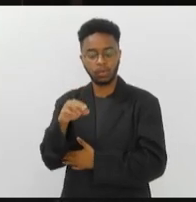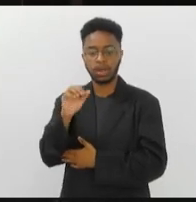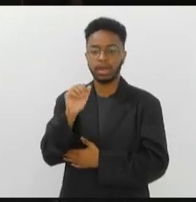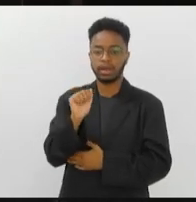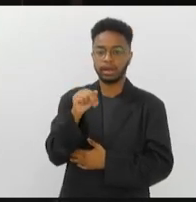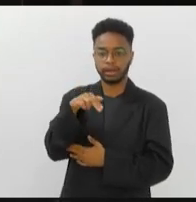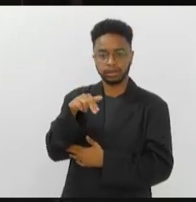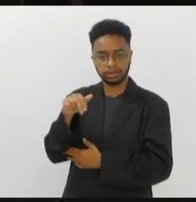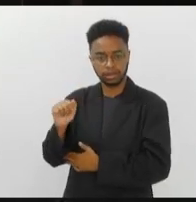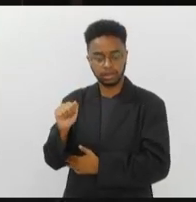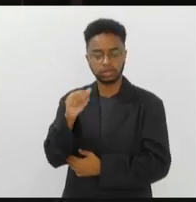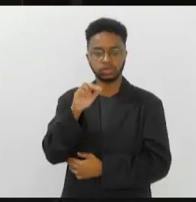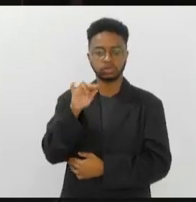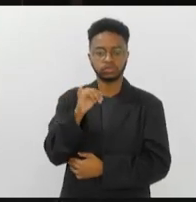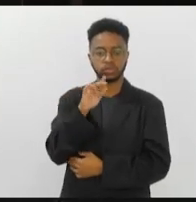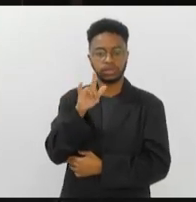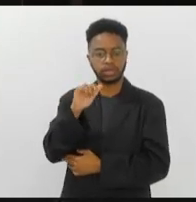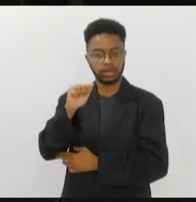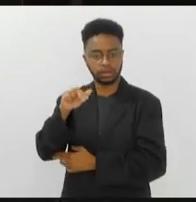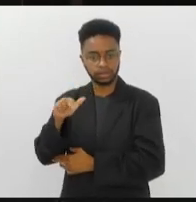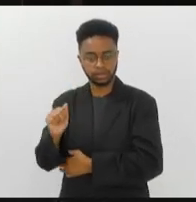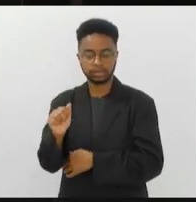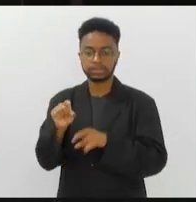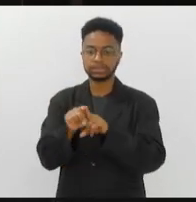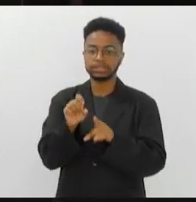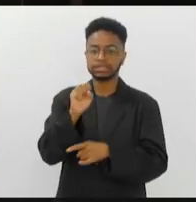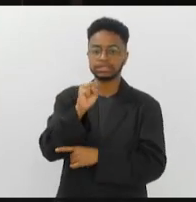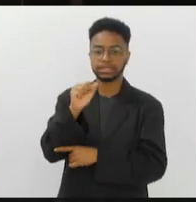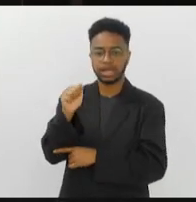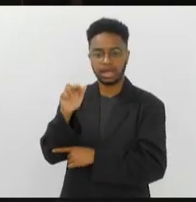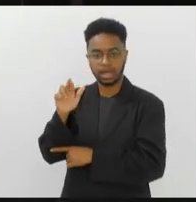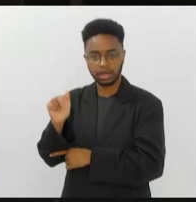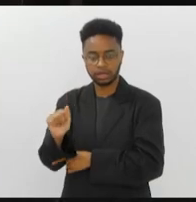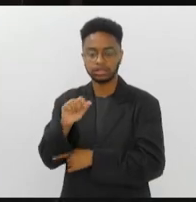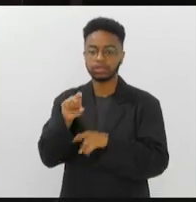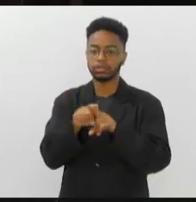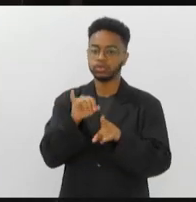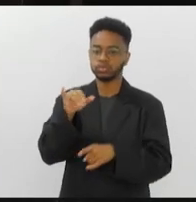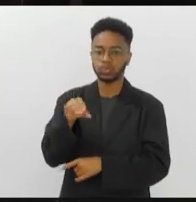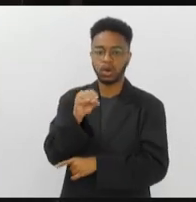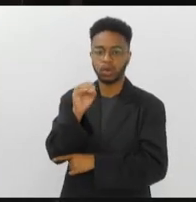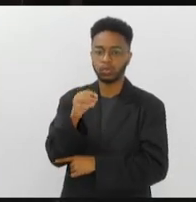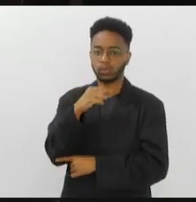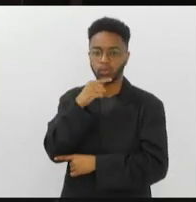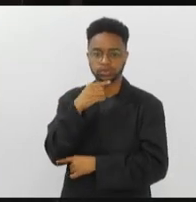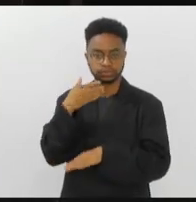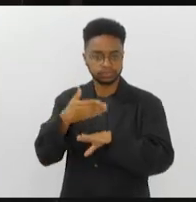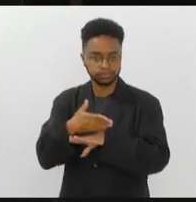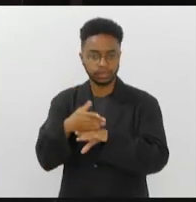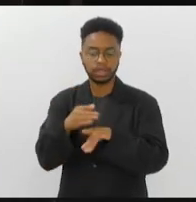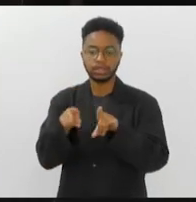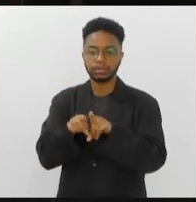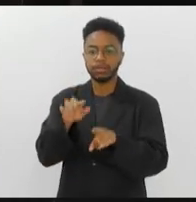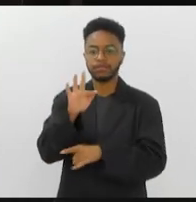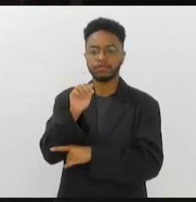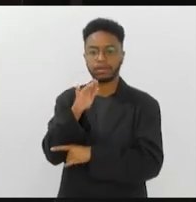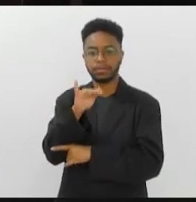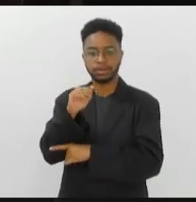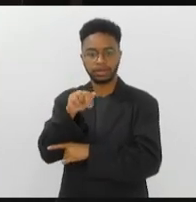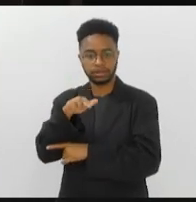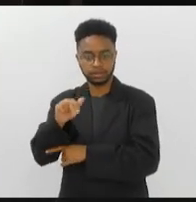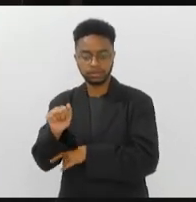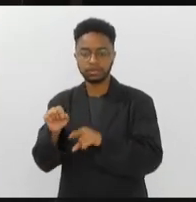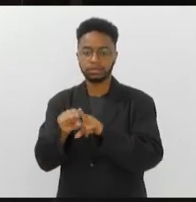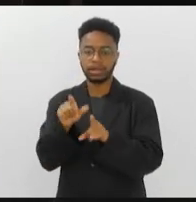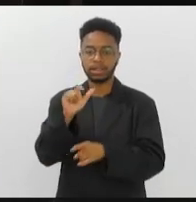Obrigada, Juliana. Obrigada, Sara. Ao João, que não pôde estar presente. A Fabiane também. E a Liri, que é da minha equipe